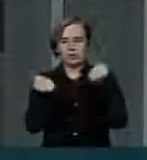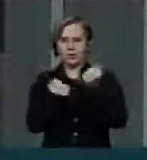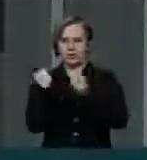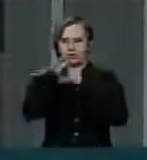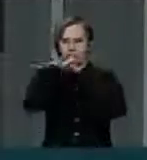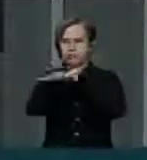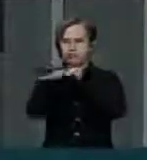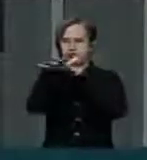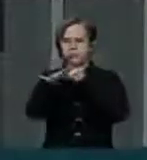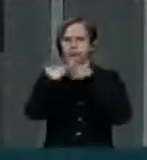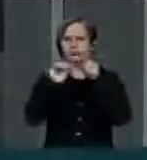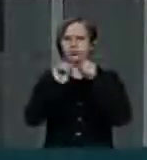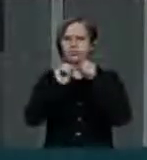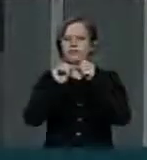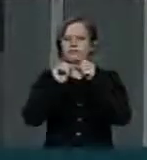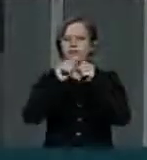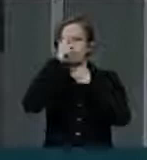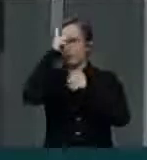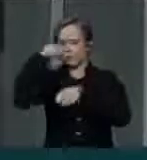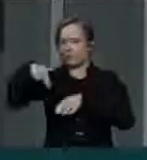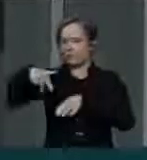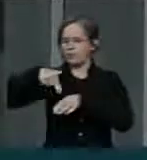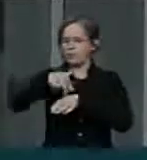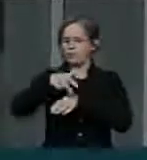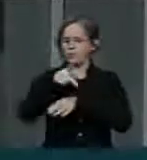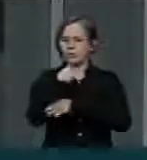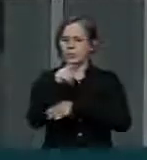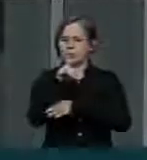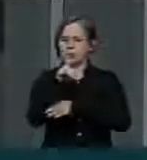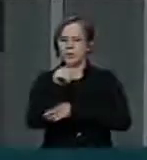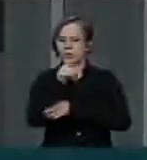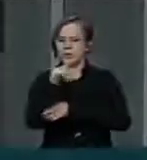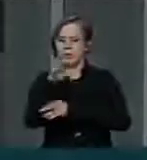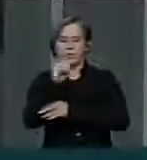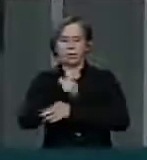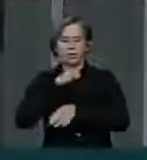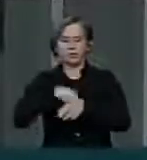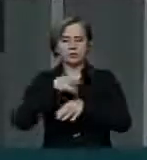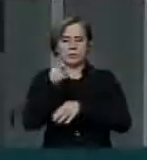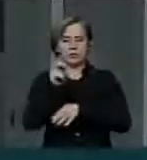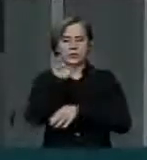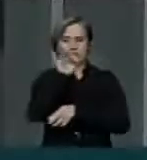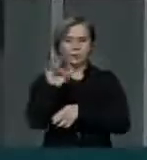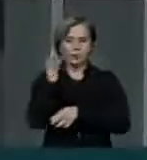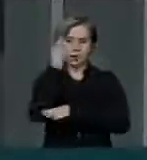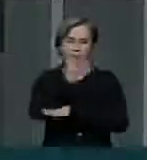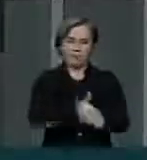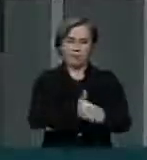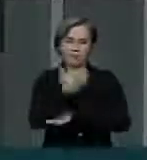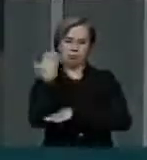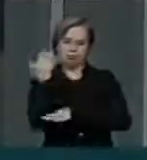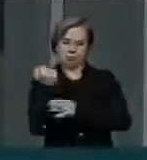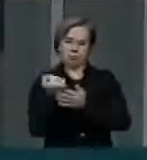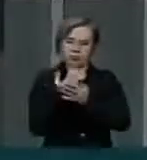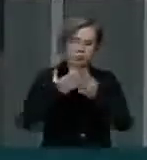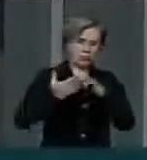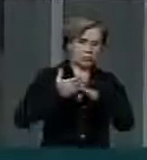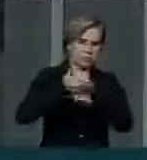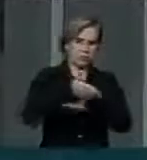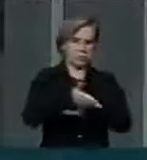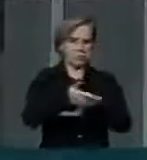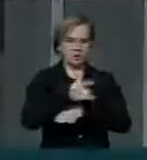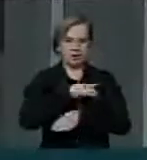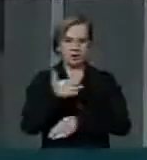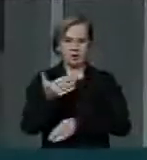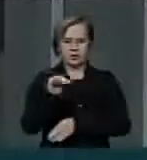fazem um pedágio para o usuário, em média, em São Paulo, mais de 25%, mas eu acho que nas médias das cidades brasileiras, pelo